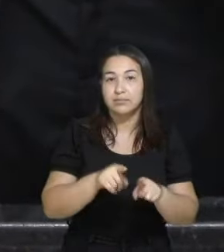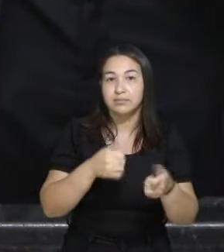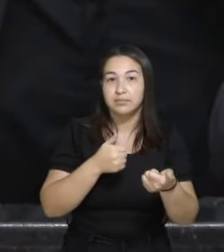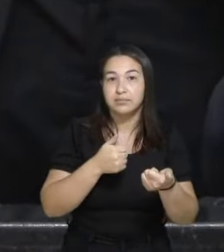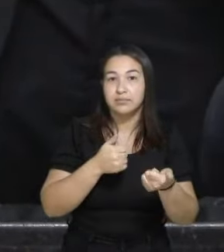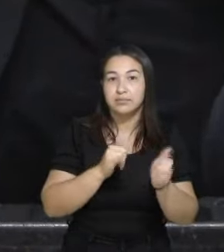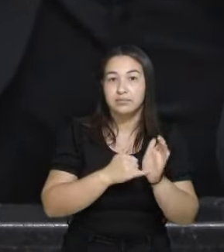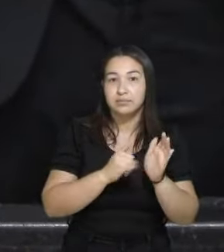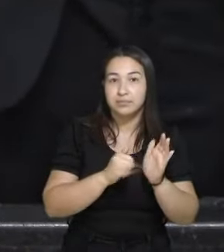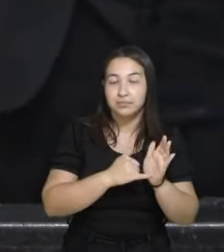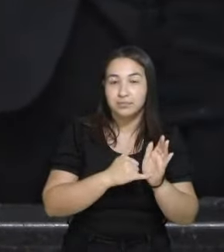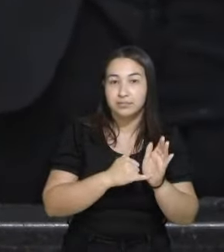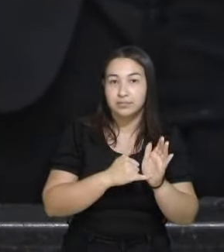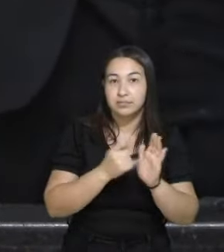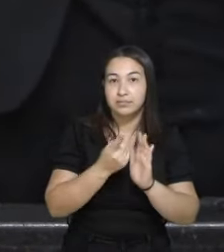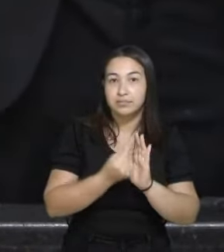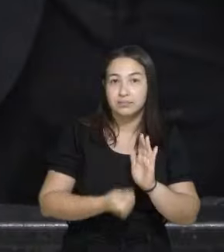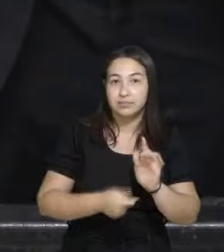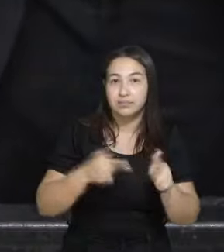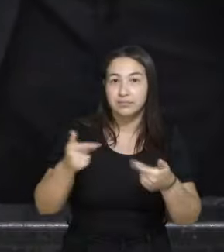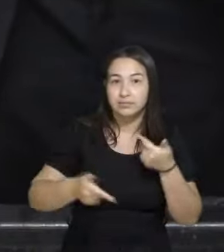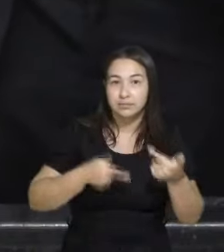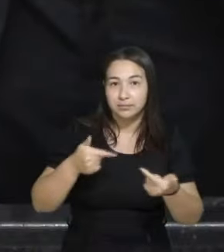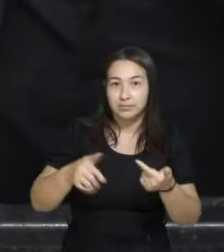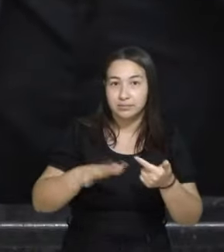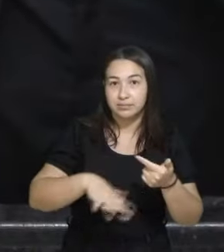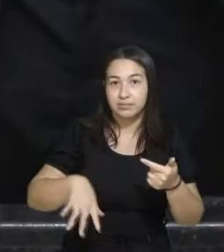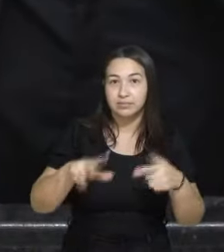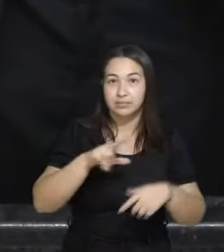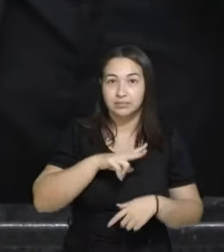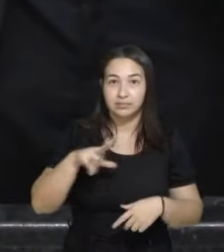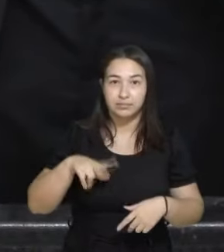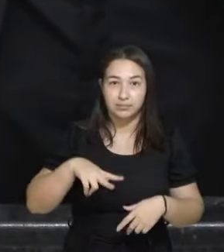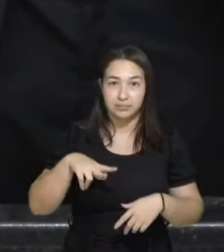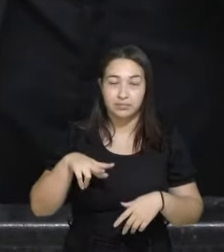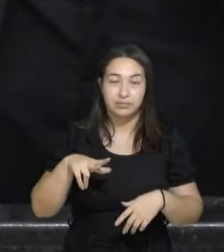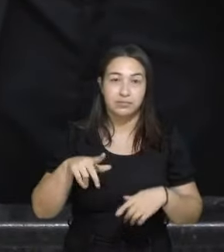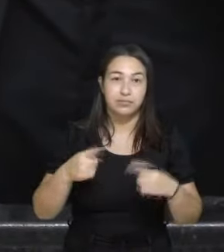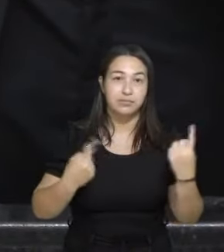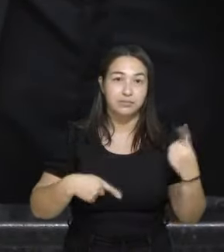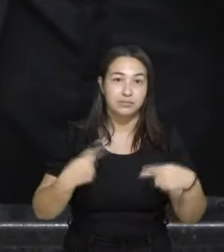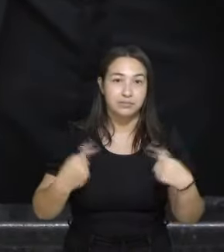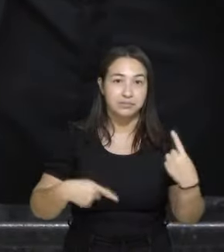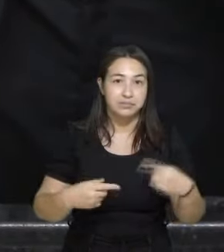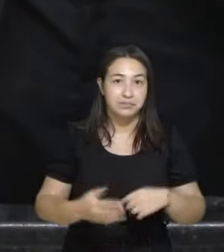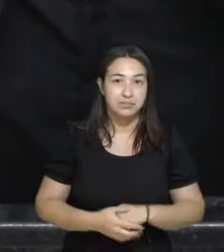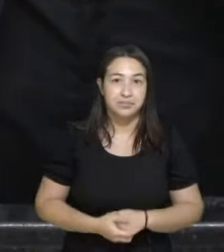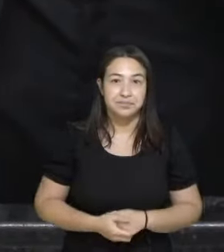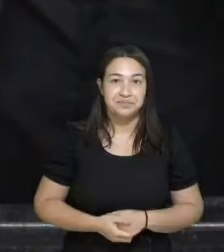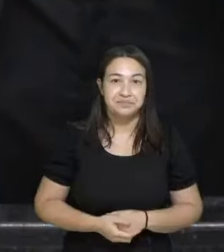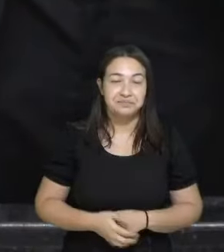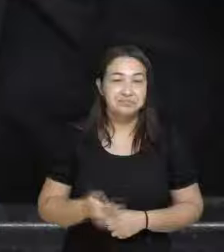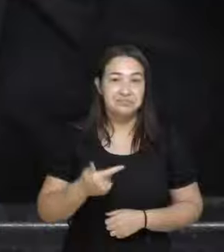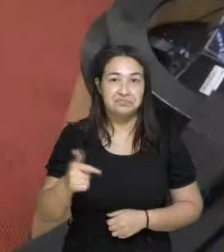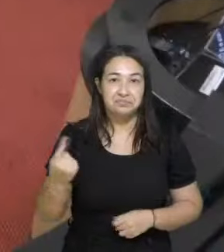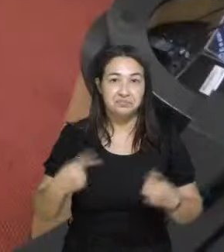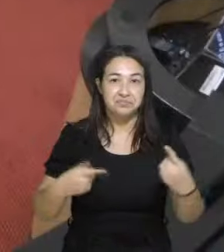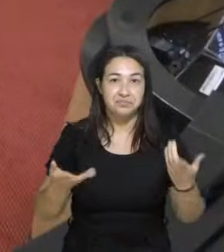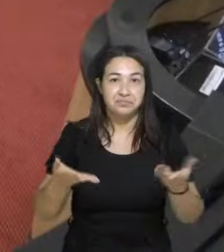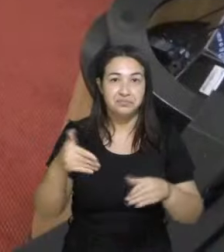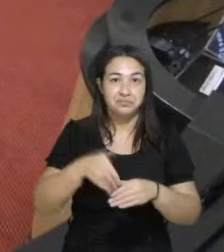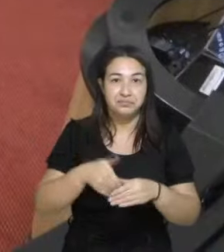deputado Marcos Vieira, Comissão de Trabalho, Administração e Serviço Público, relatoria deputado Ivan Nats, em discussão. Não havendo quem queira discutir, em